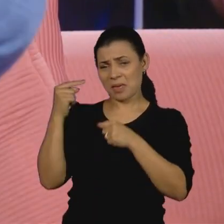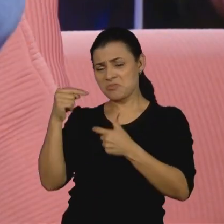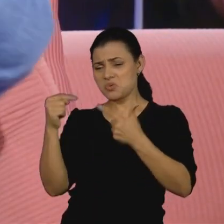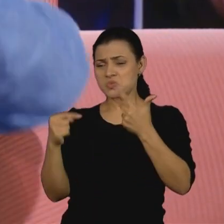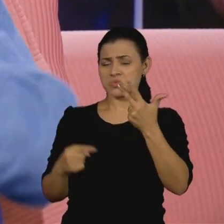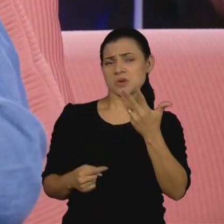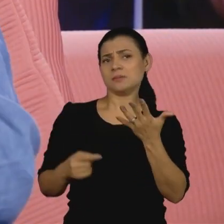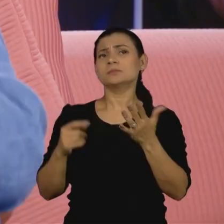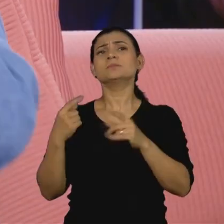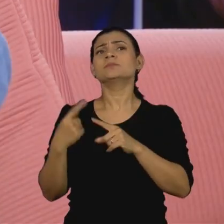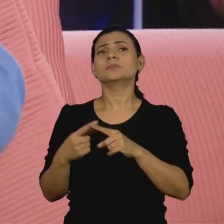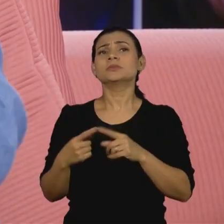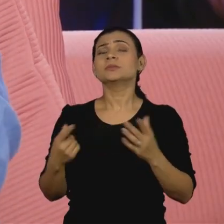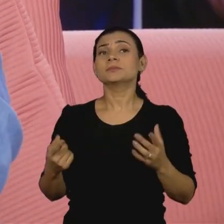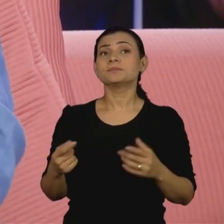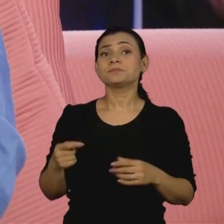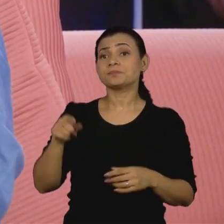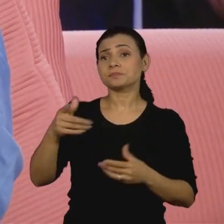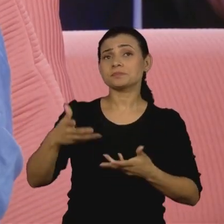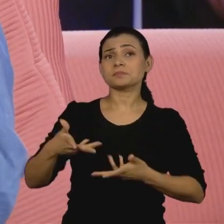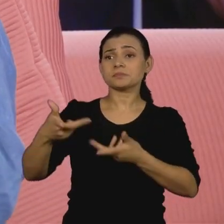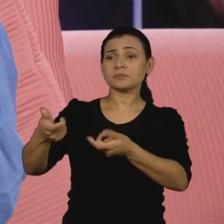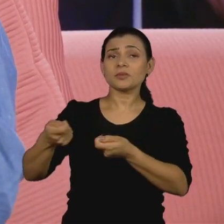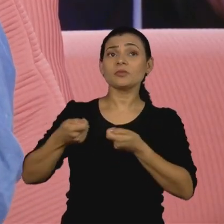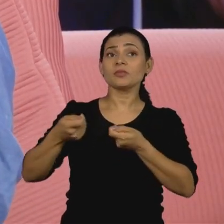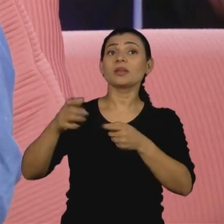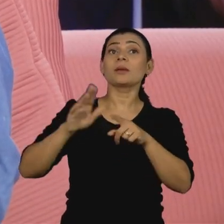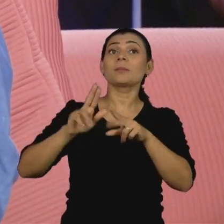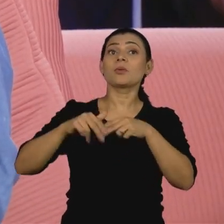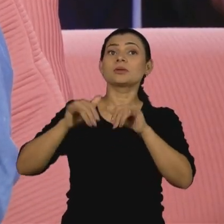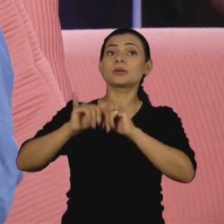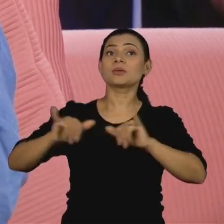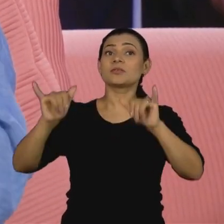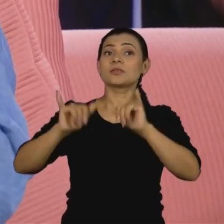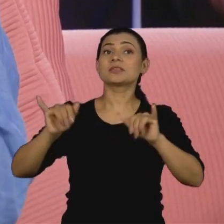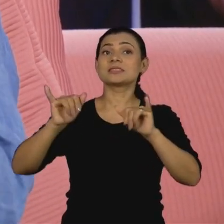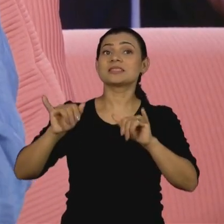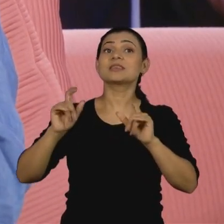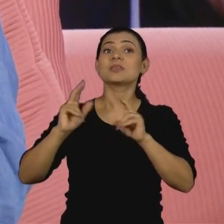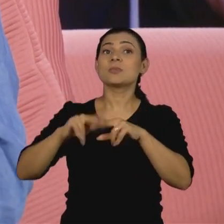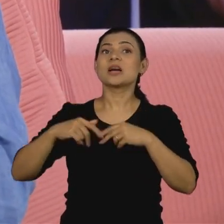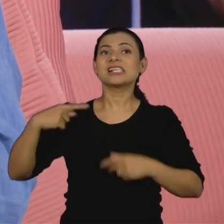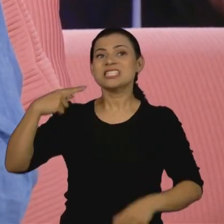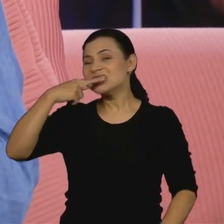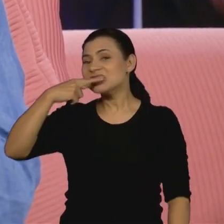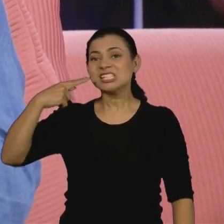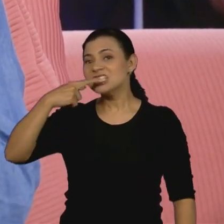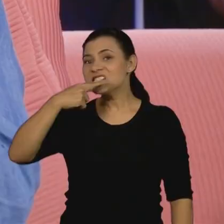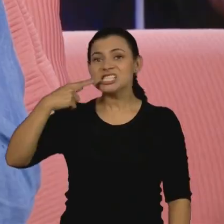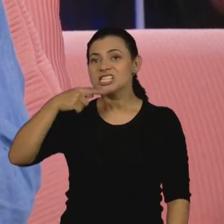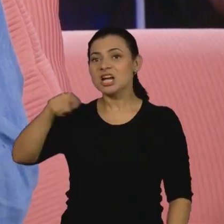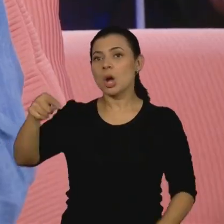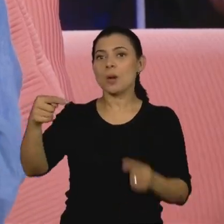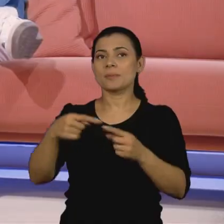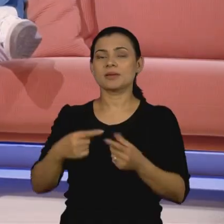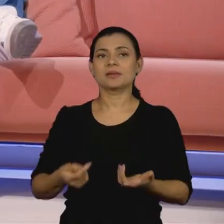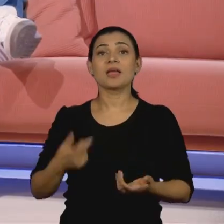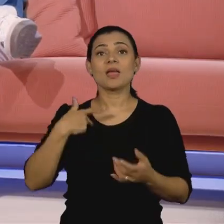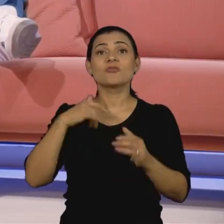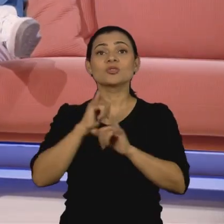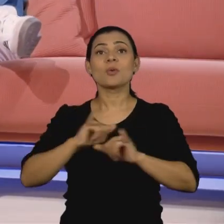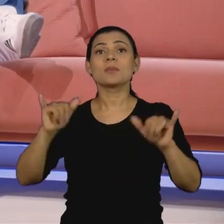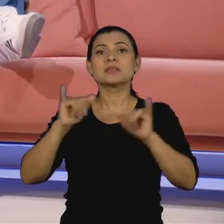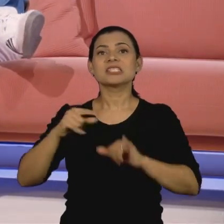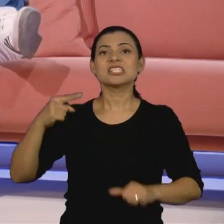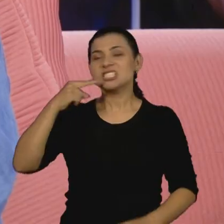quê, isso não tem nada a ver. Eu chamei você por causa do seu comercial de pasta de dente. Eu fiz um comercial